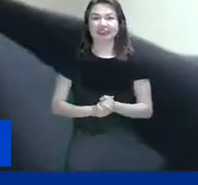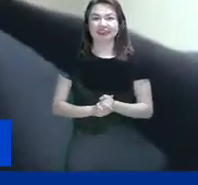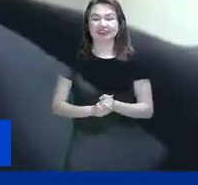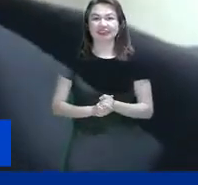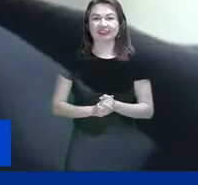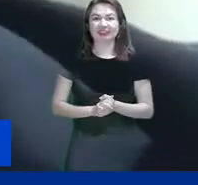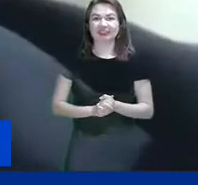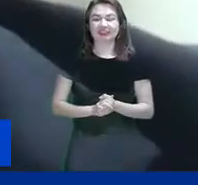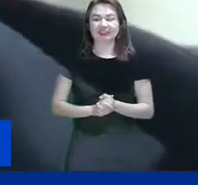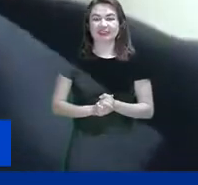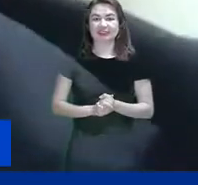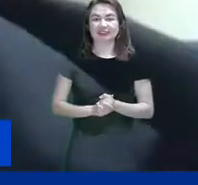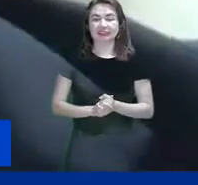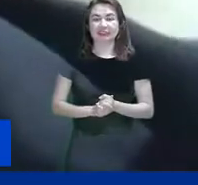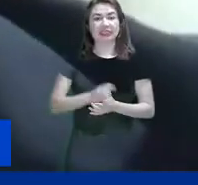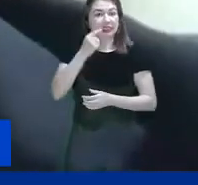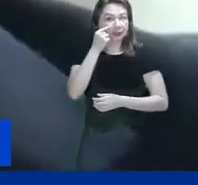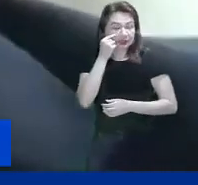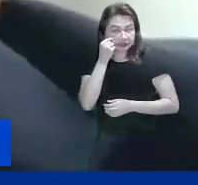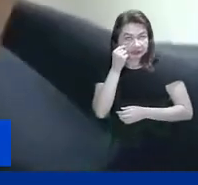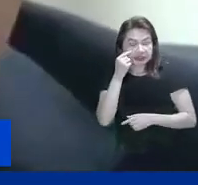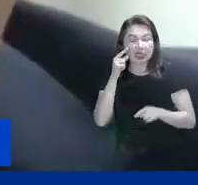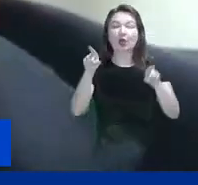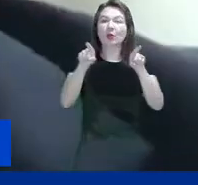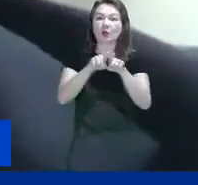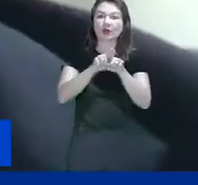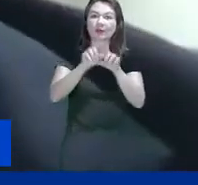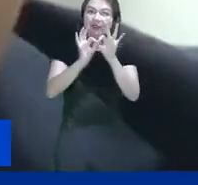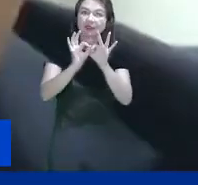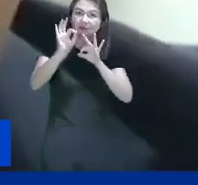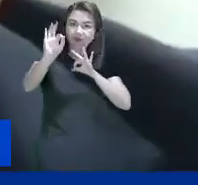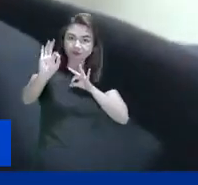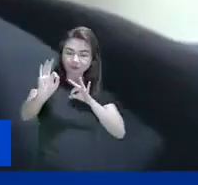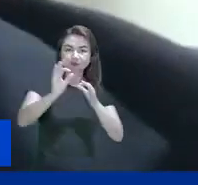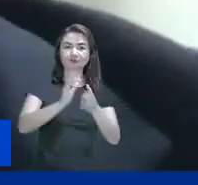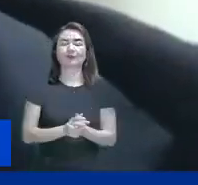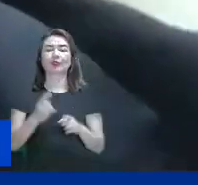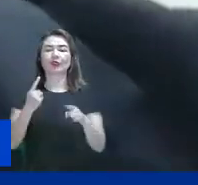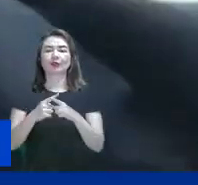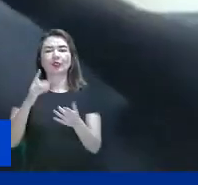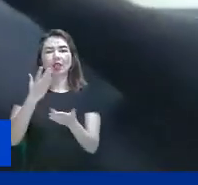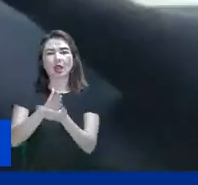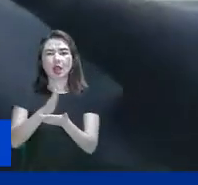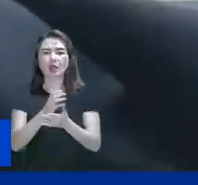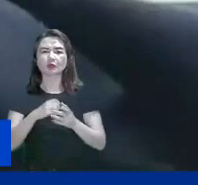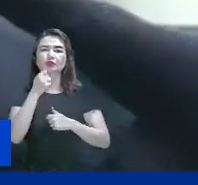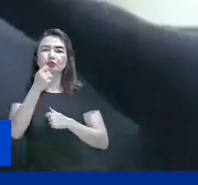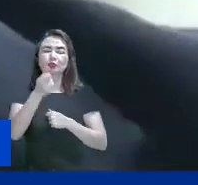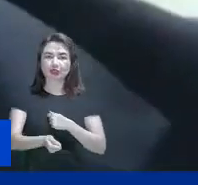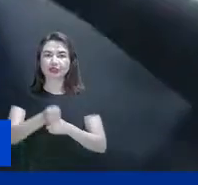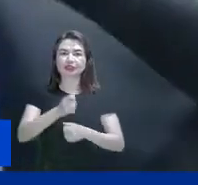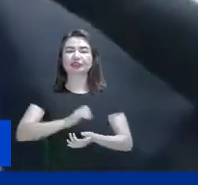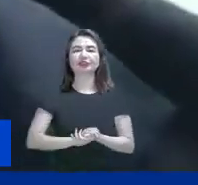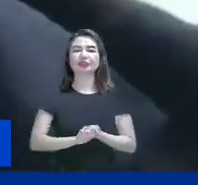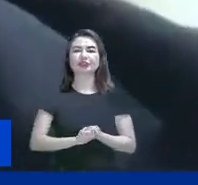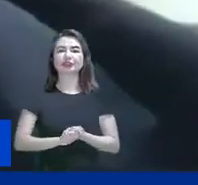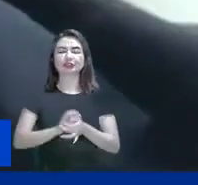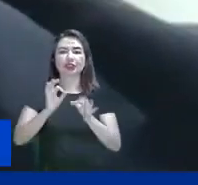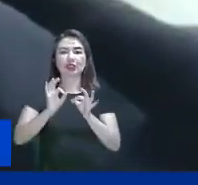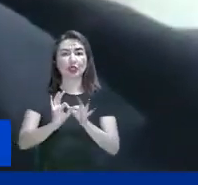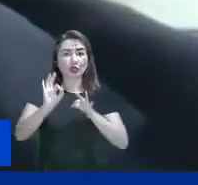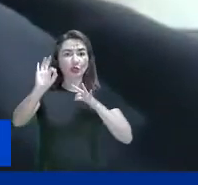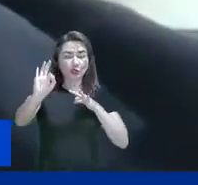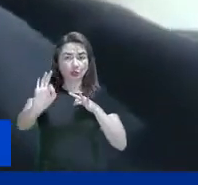em modelo híbrido, virtual e presencial, em face de alguns juízes membros estarem justificadamente ausentes